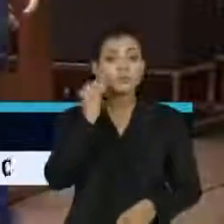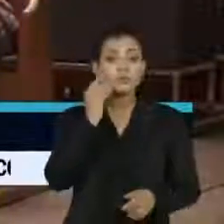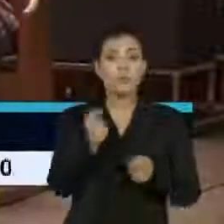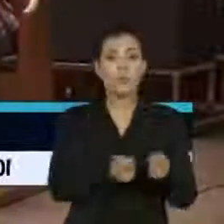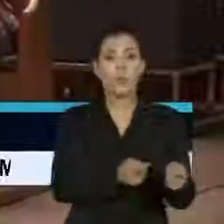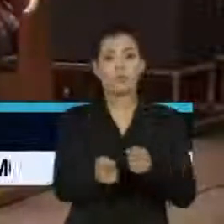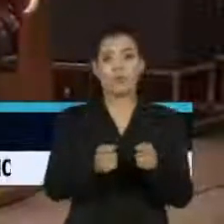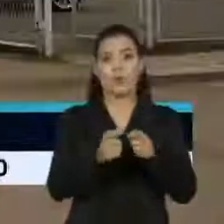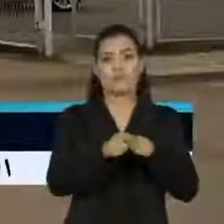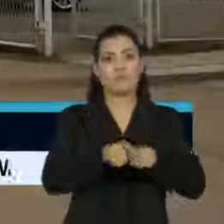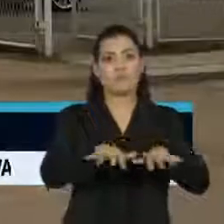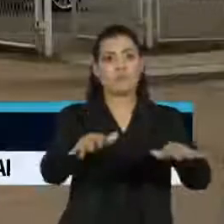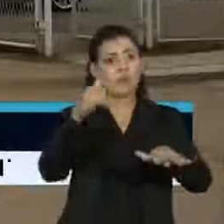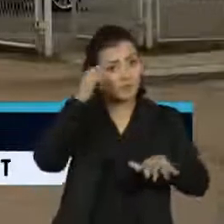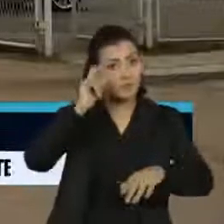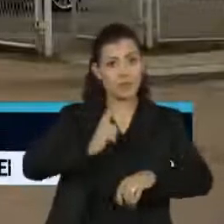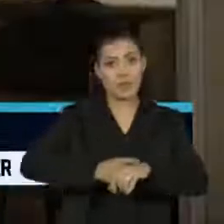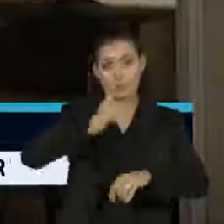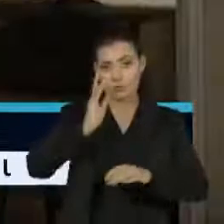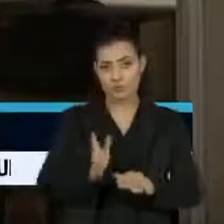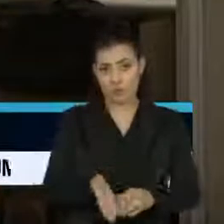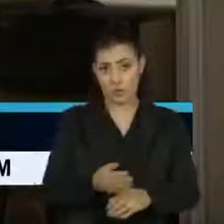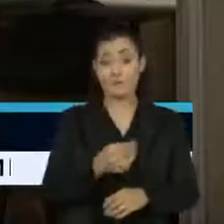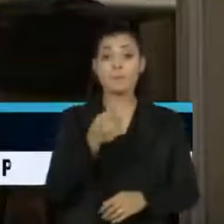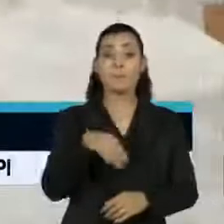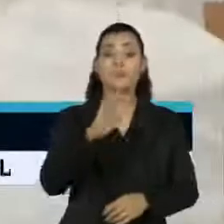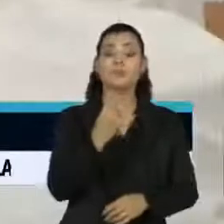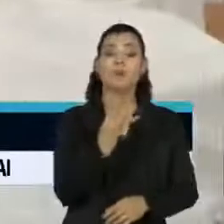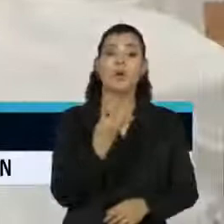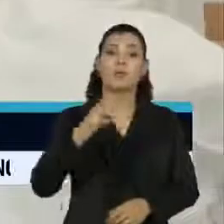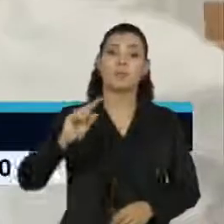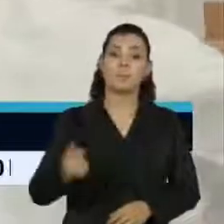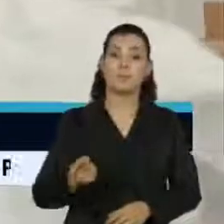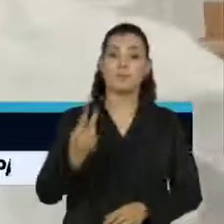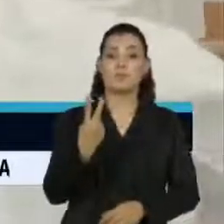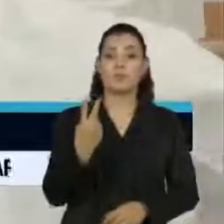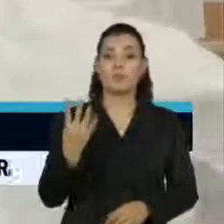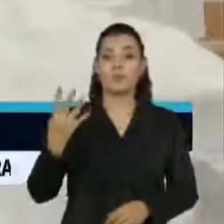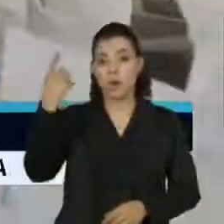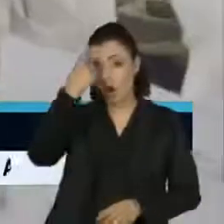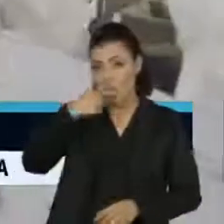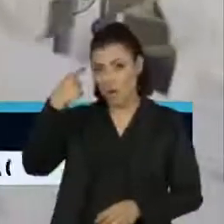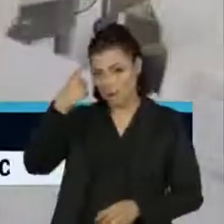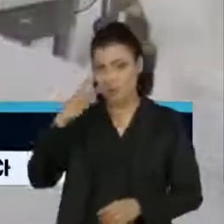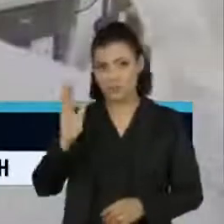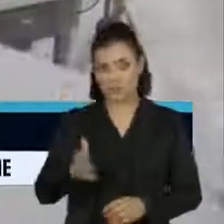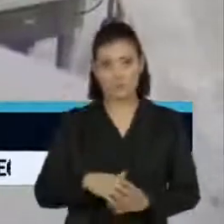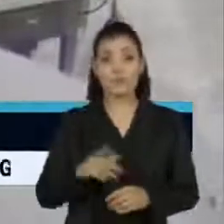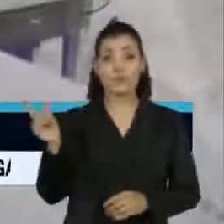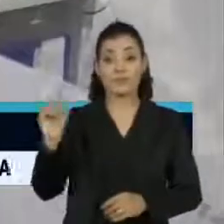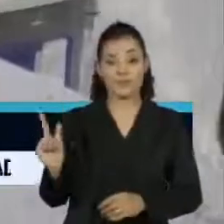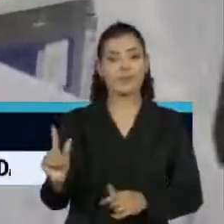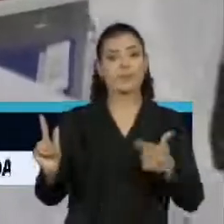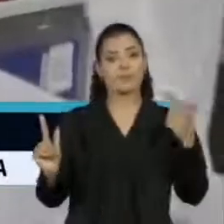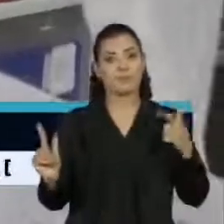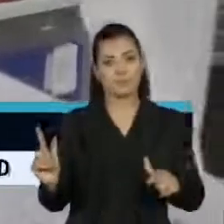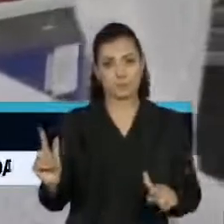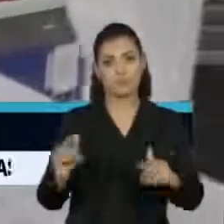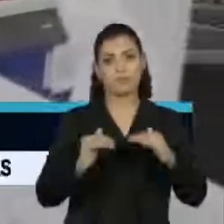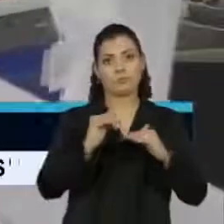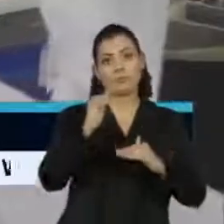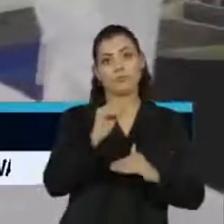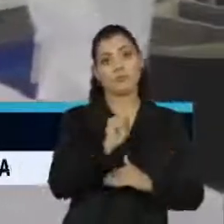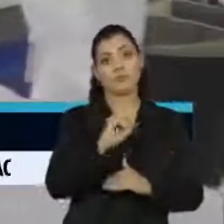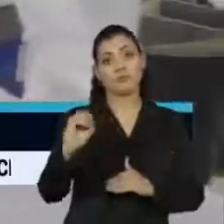de conter os contágios que bateram recorde mais de 4.000 nas últimas 24 horas a Itália voltou a